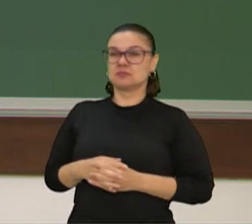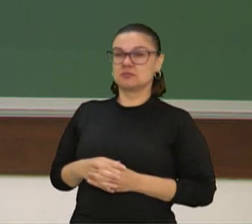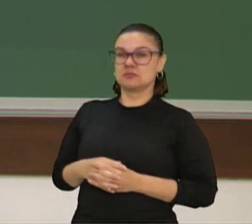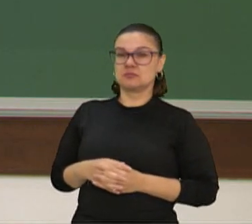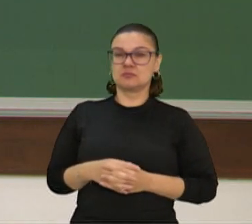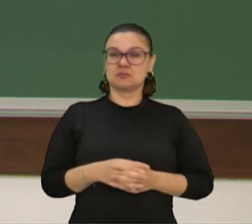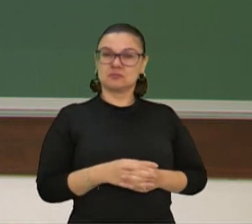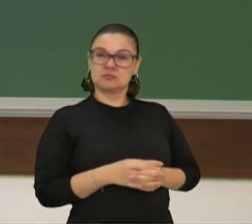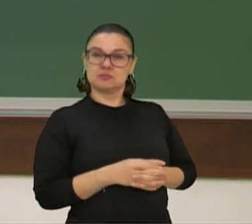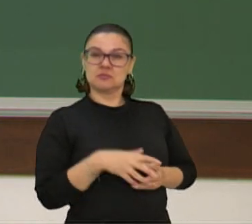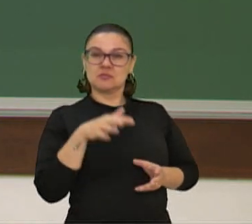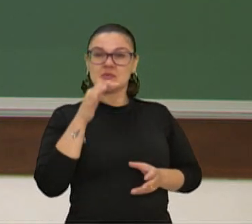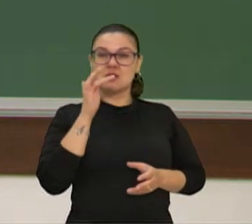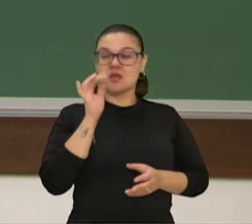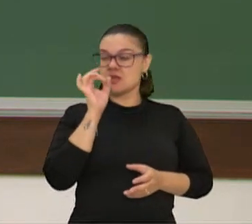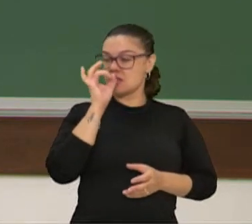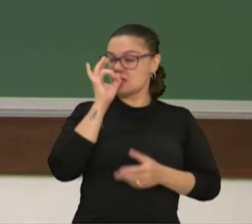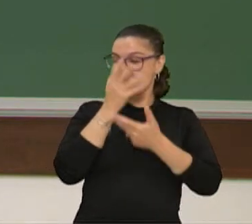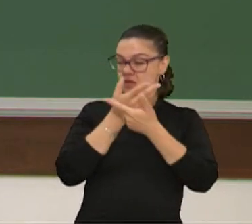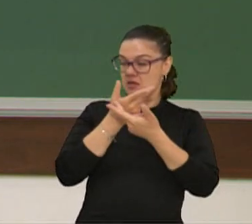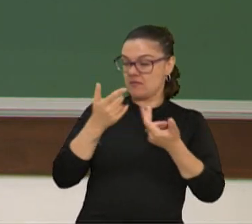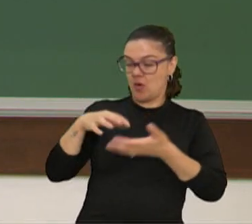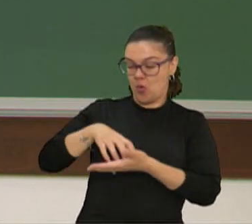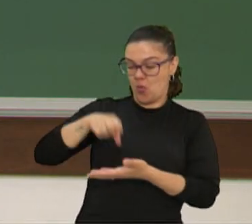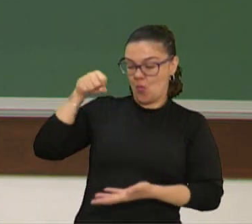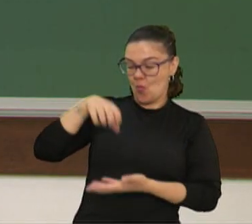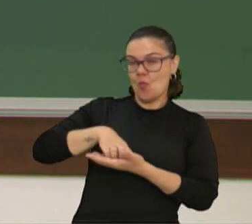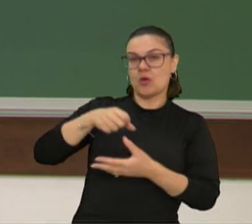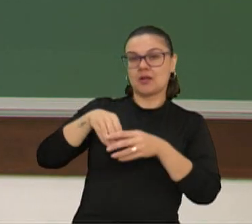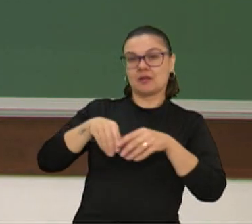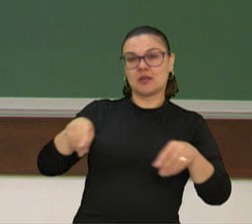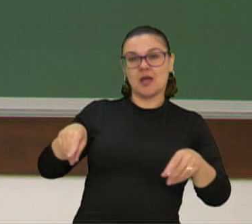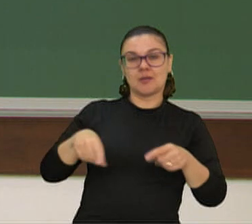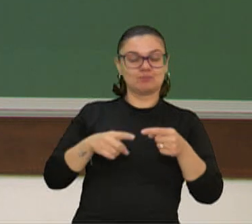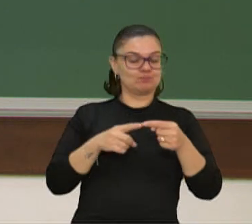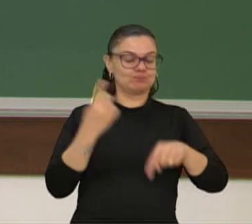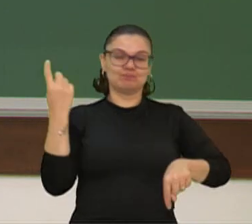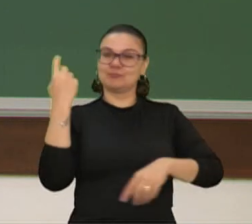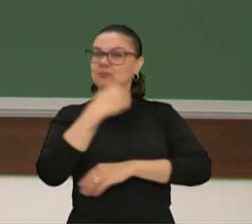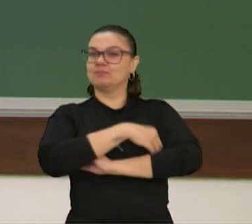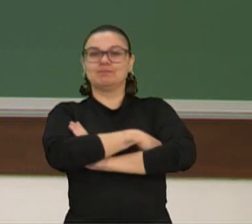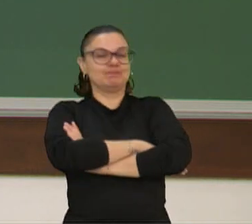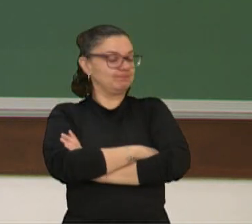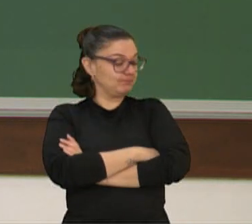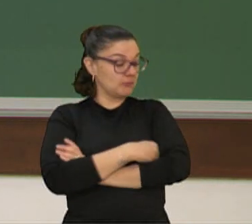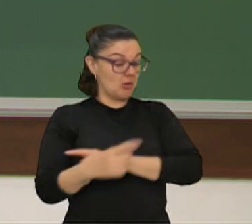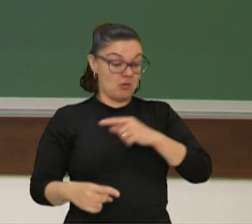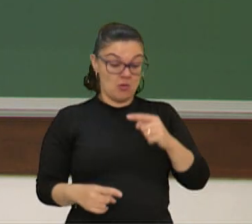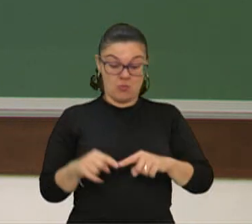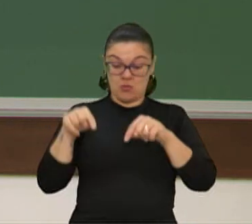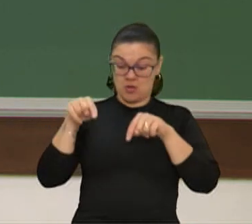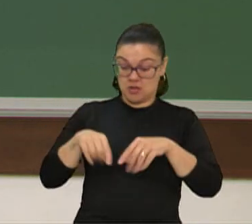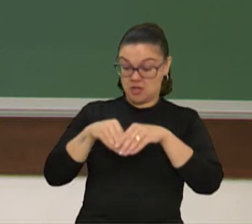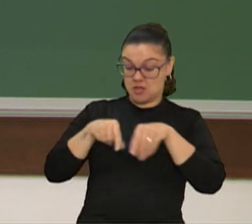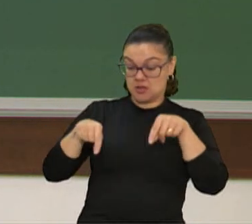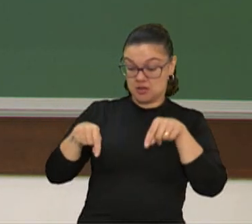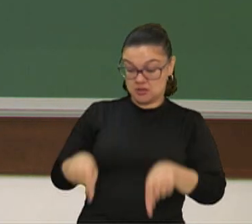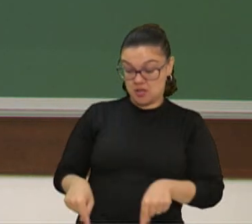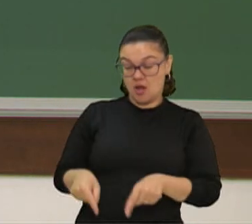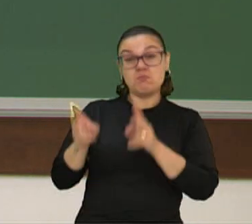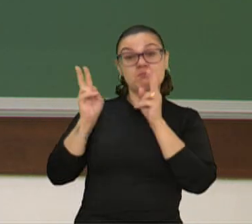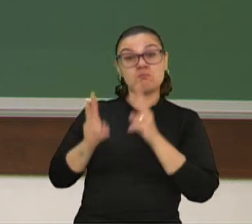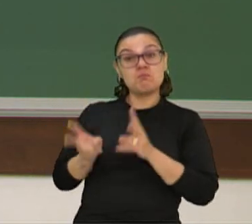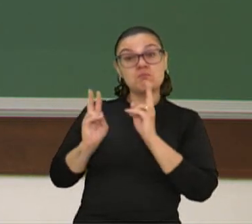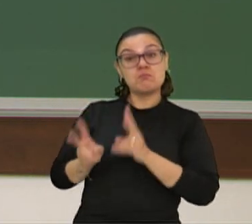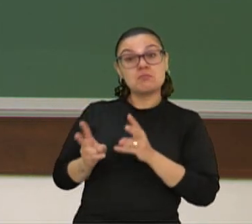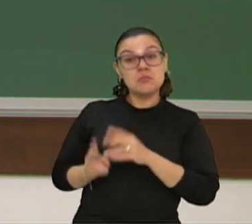ideia que as plantas crescem absorvendo matéria do solo não estava muito certo. Porque o solo que tinha ali estava quase do mesmo